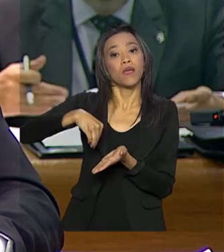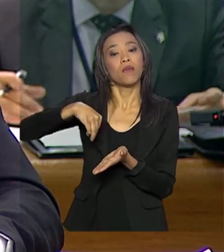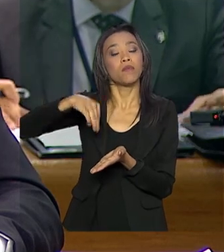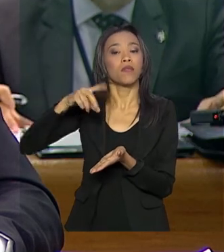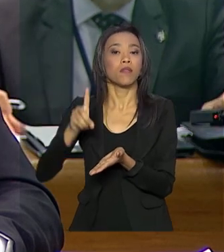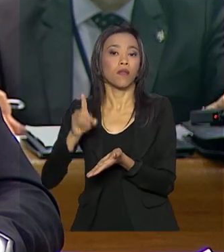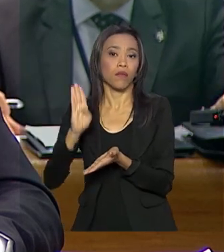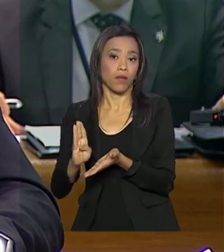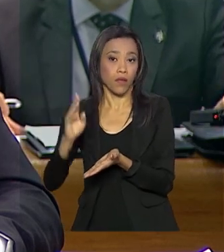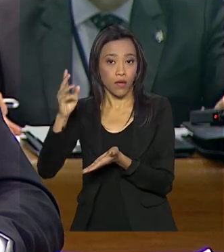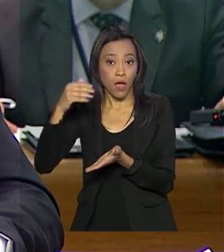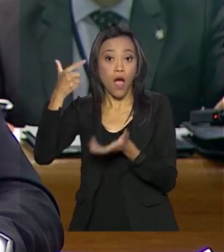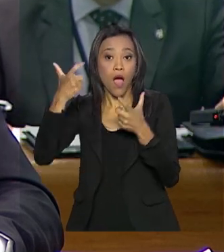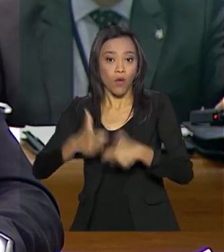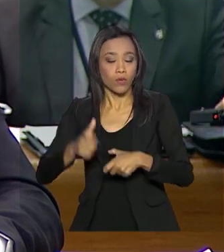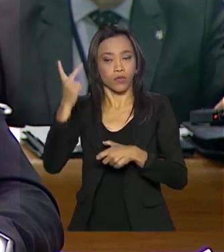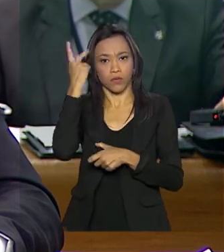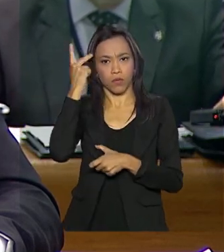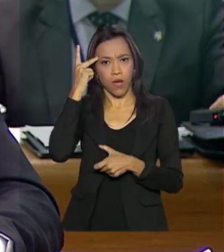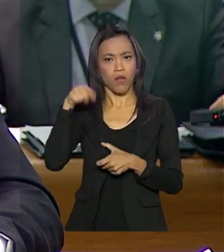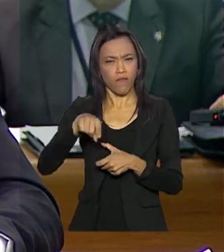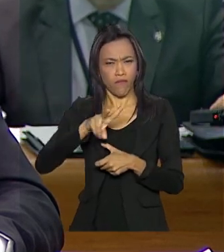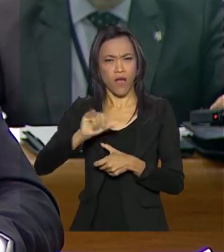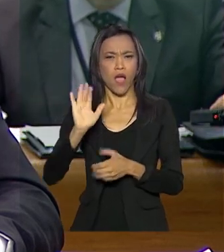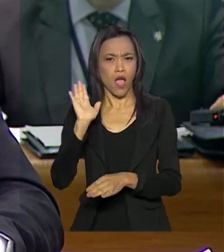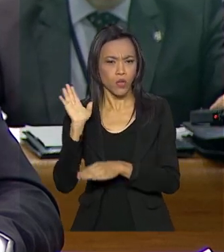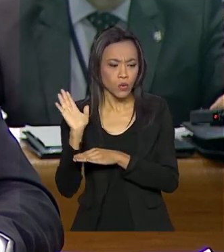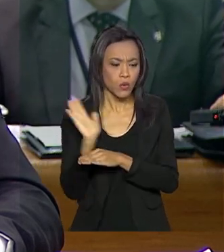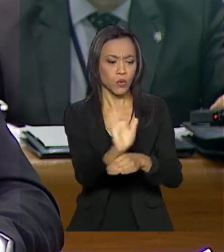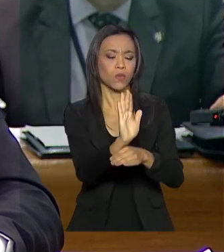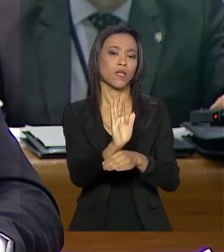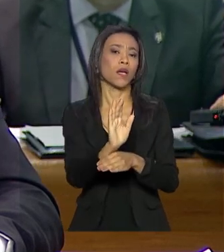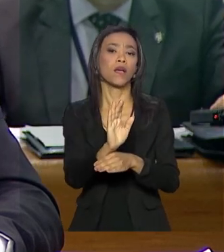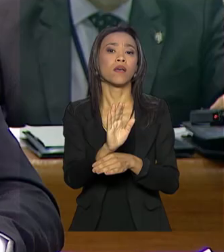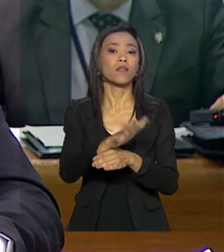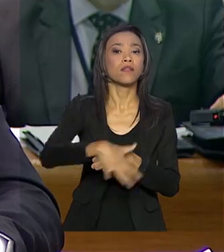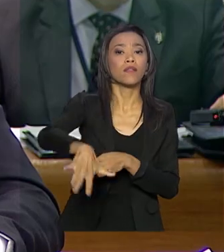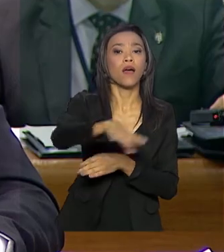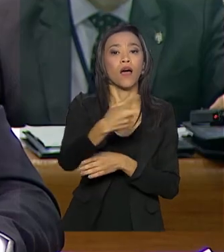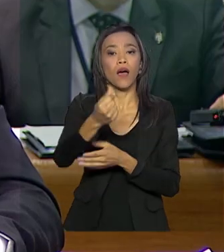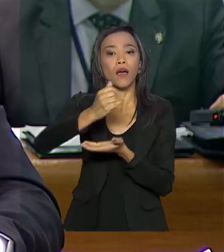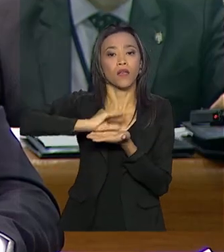com sede em são paulo ajude a incrementar a carteira de financiamentos no país